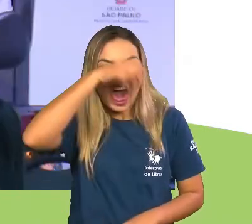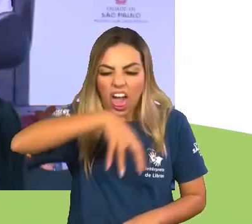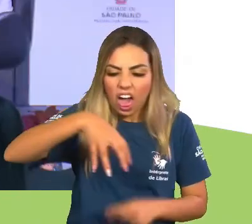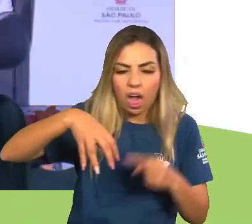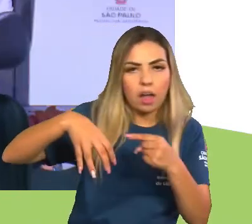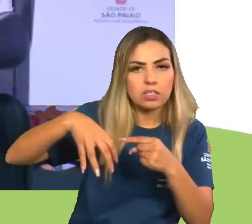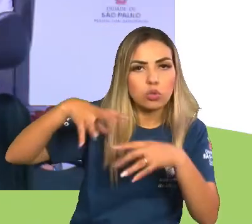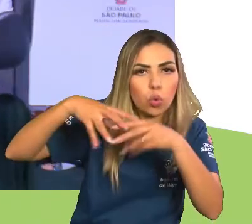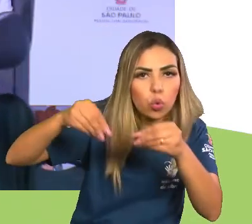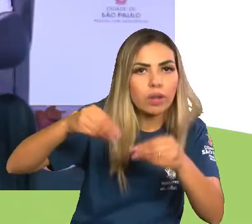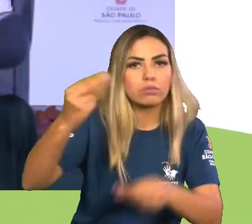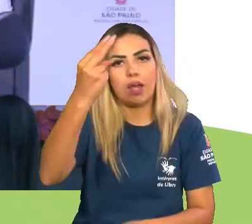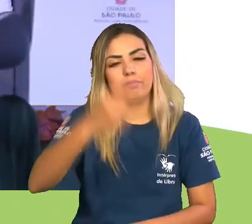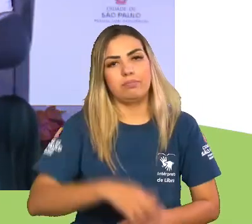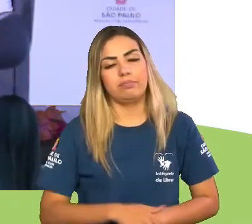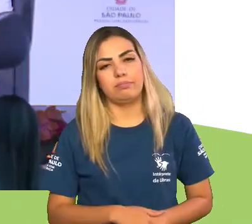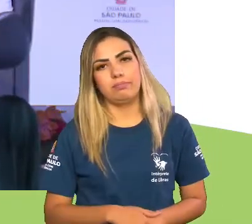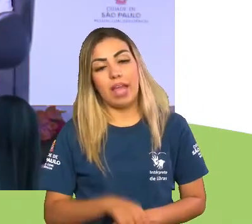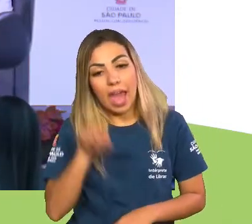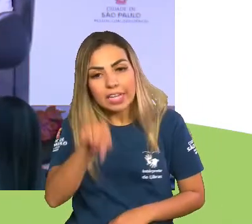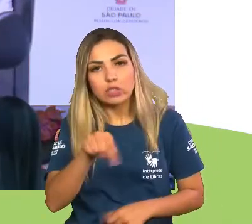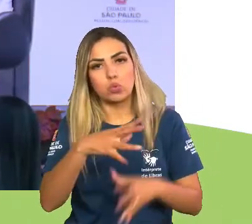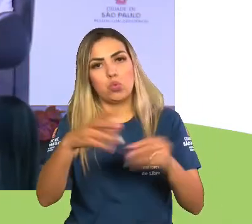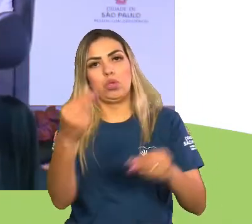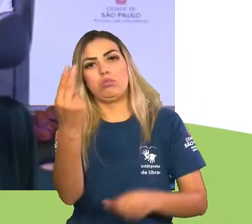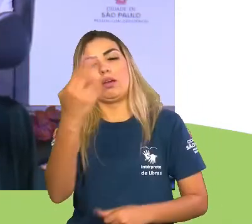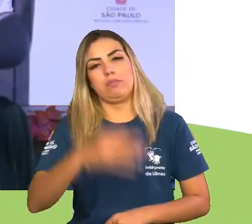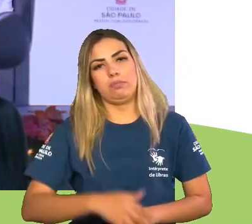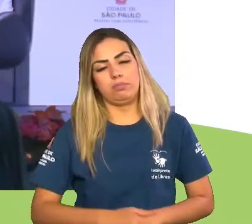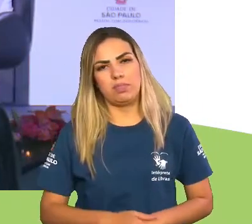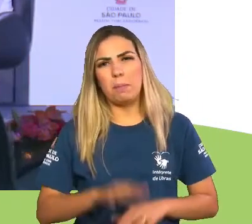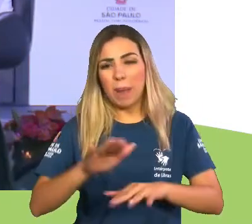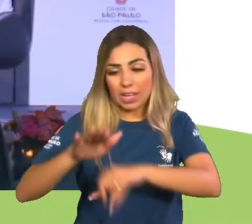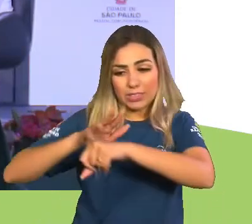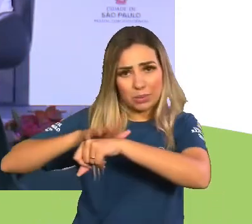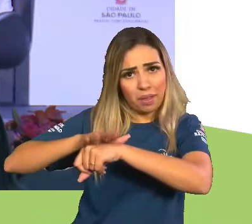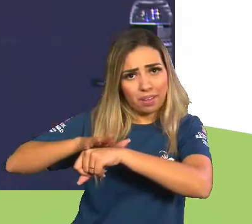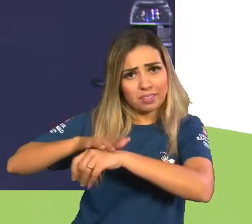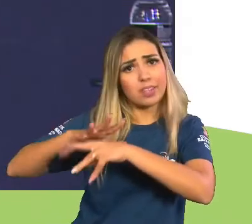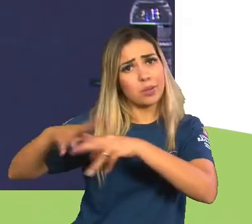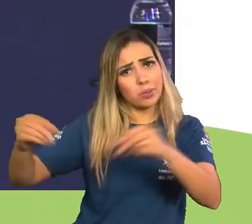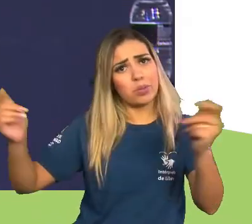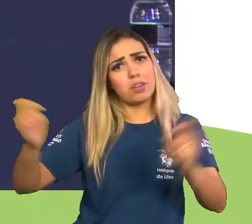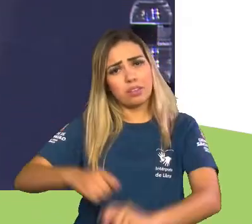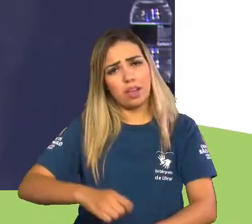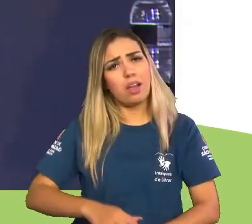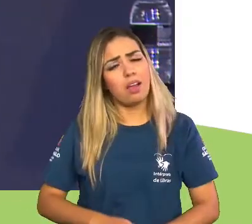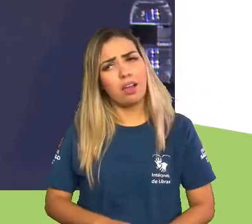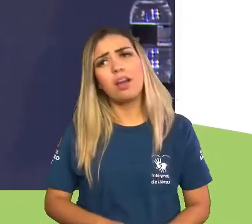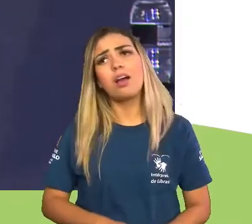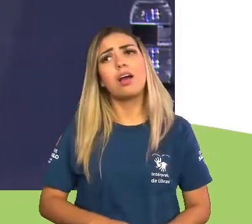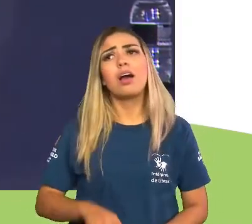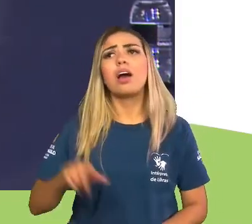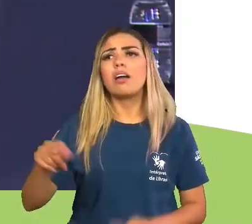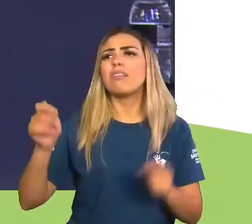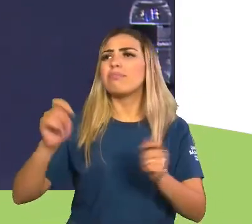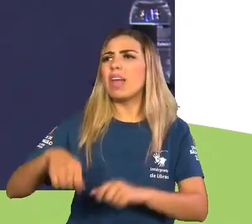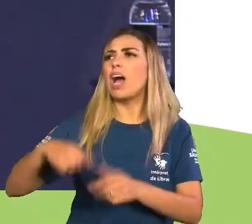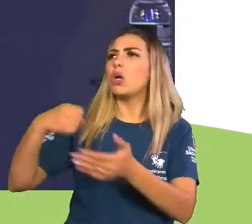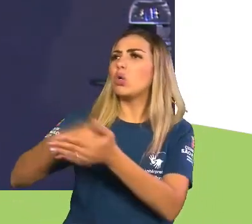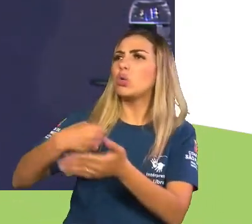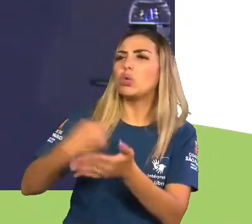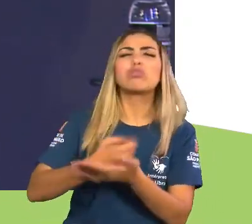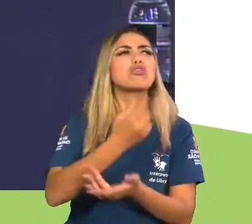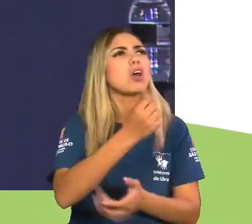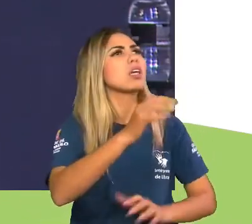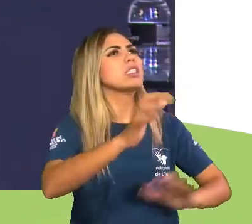tem cura. Ignorância. Agora, as doenças, não é não, Tony? Tem, a gente vai à luta, consegue dinheiro, briga